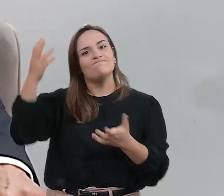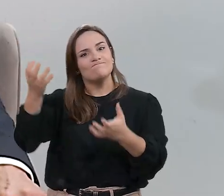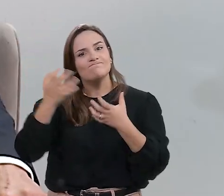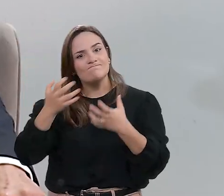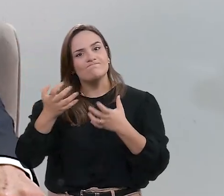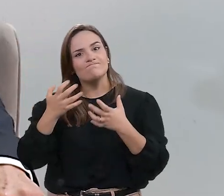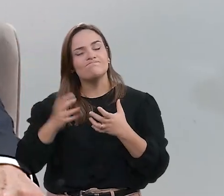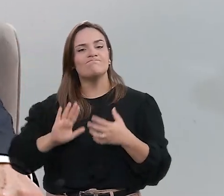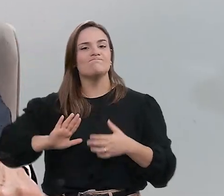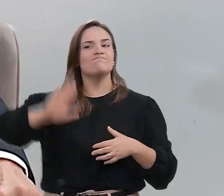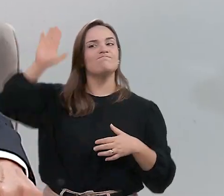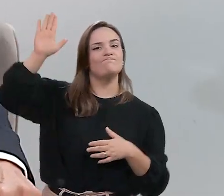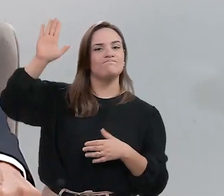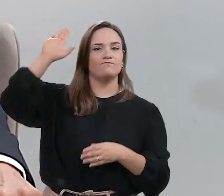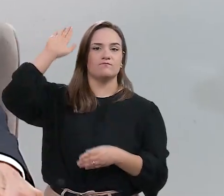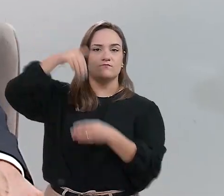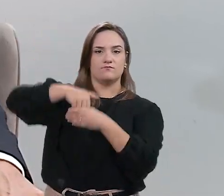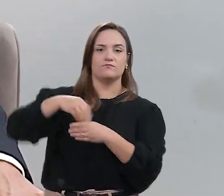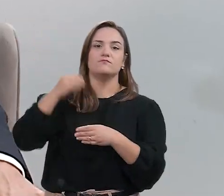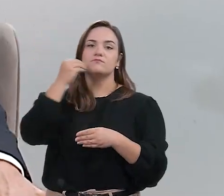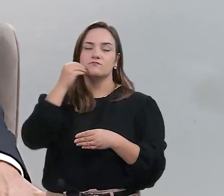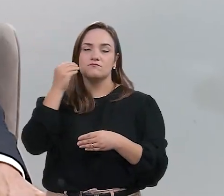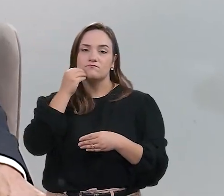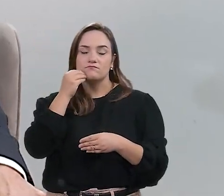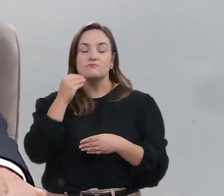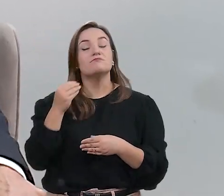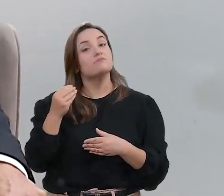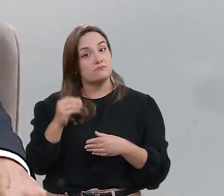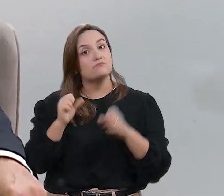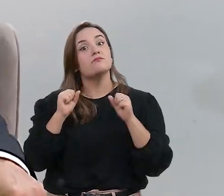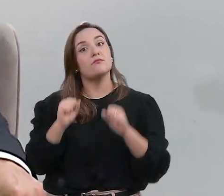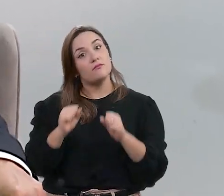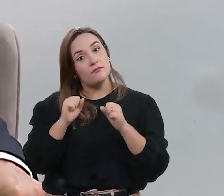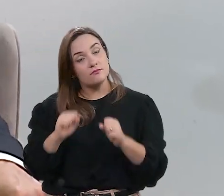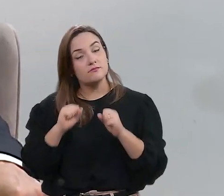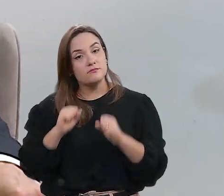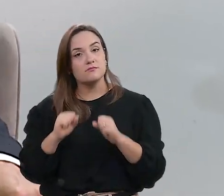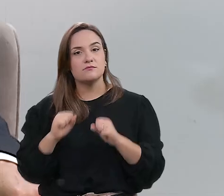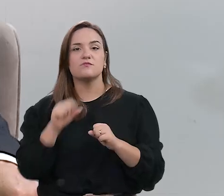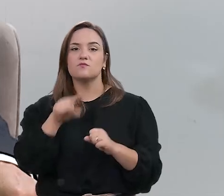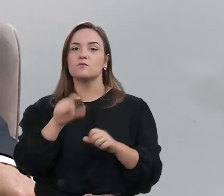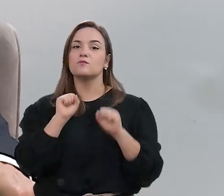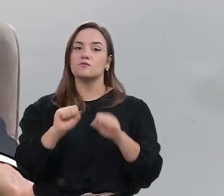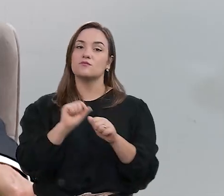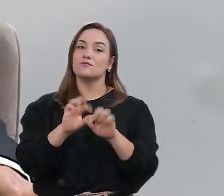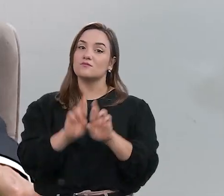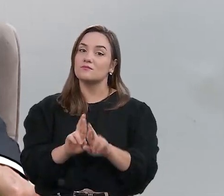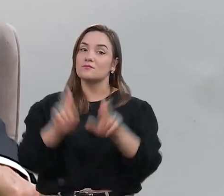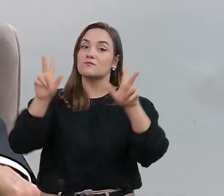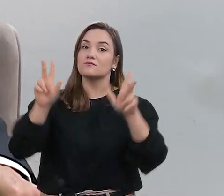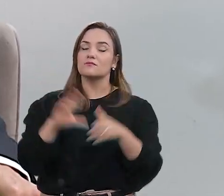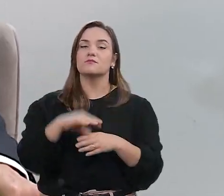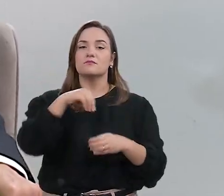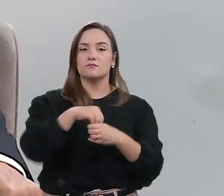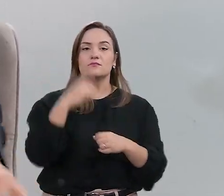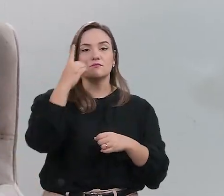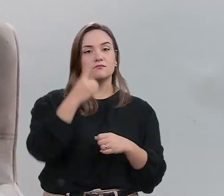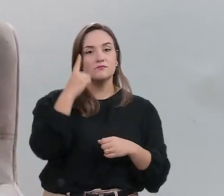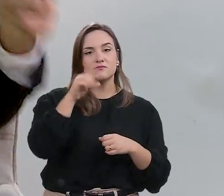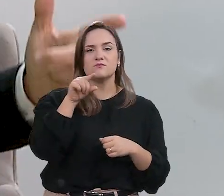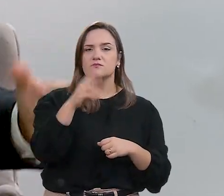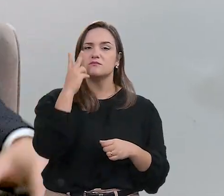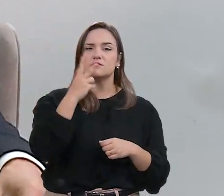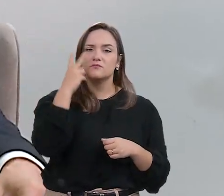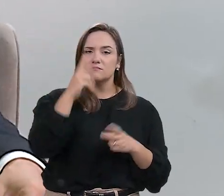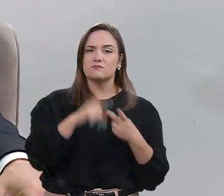um candidato, né, e disputar a eleição, faça isso para você fazer a diferença no parlamento, como um